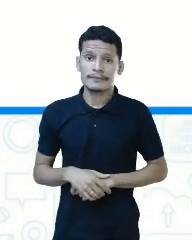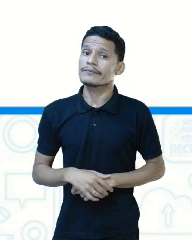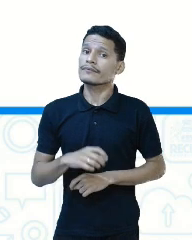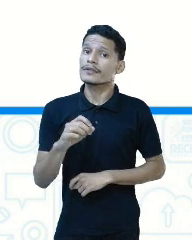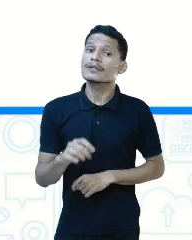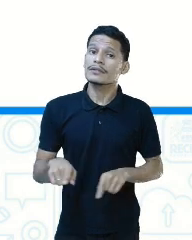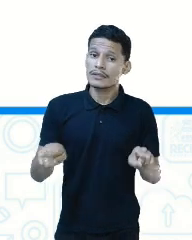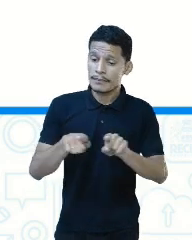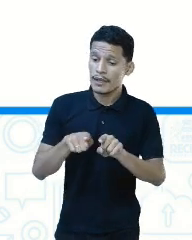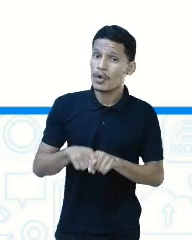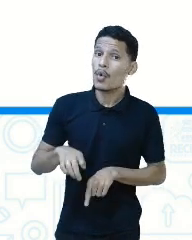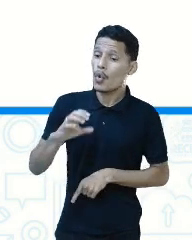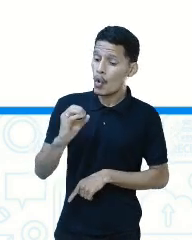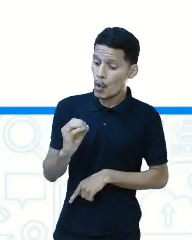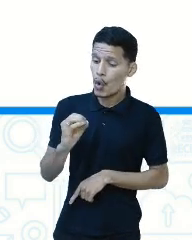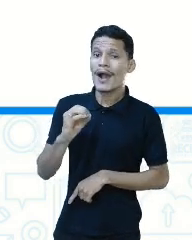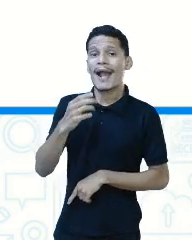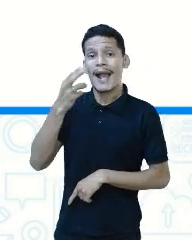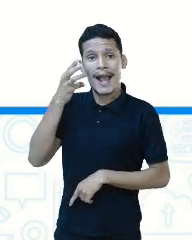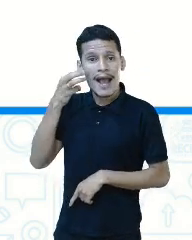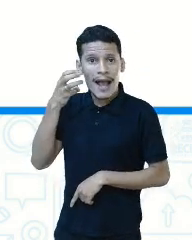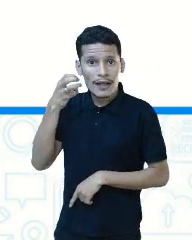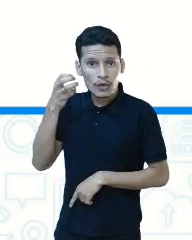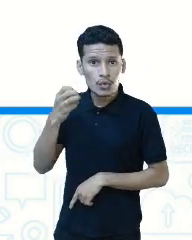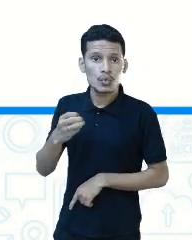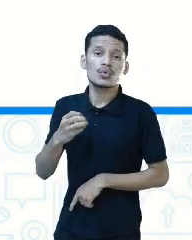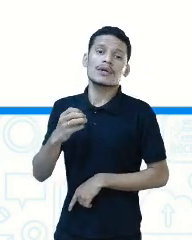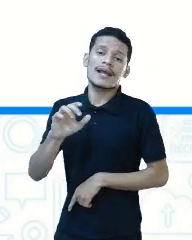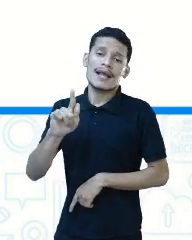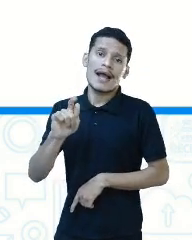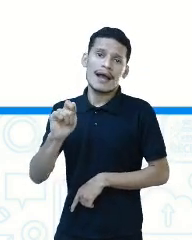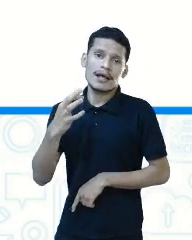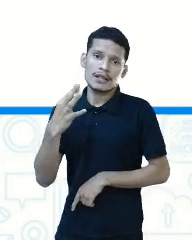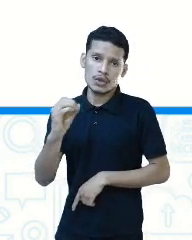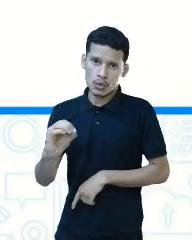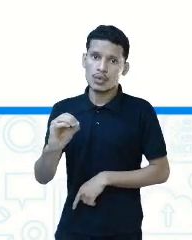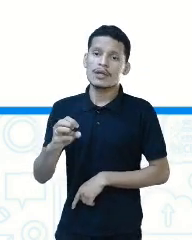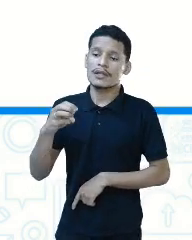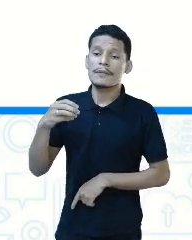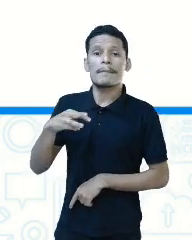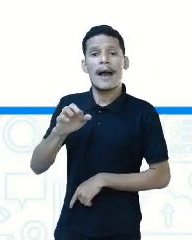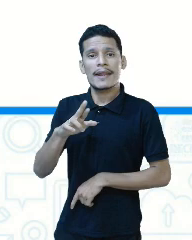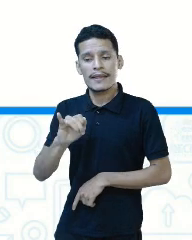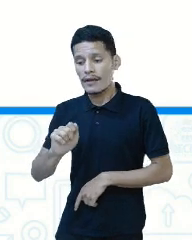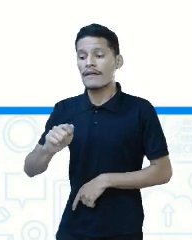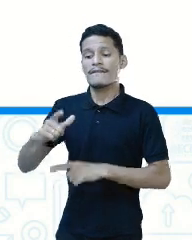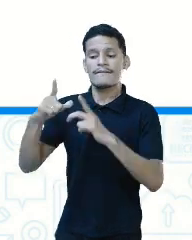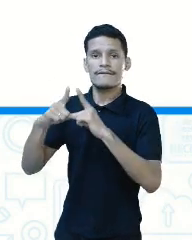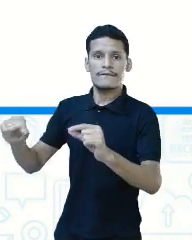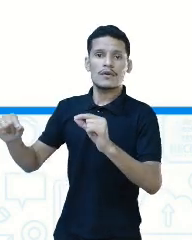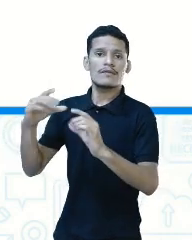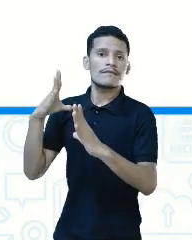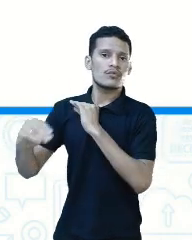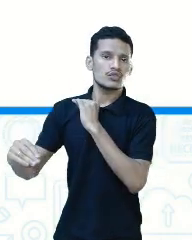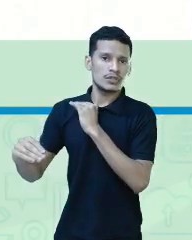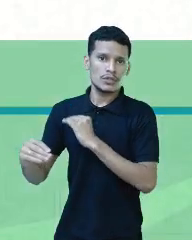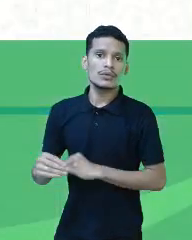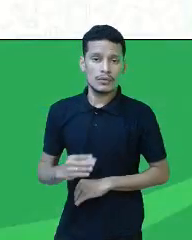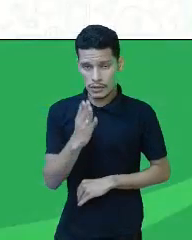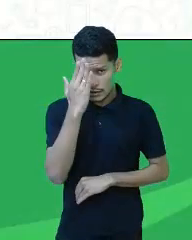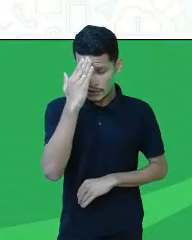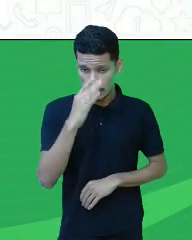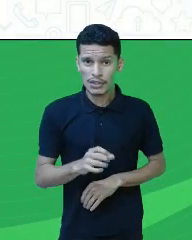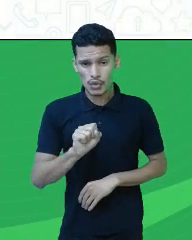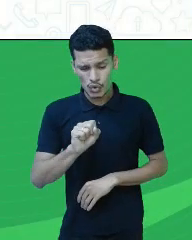o gato de Maria fugiu. O e a são artigos. Então, o substantivo que vem